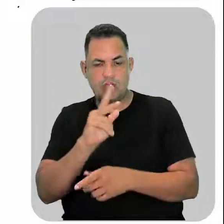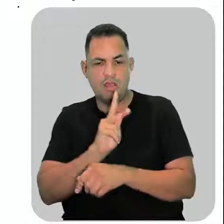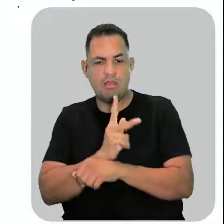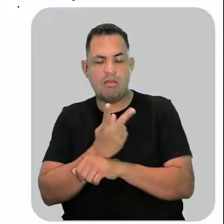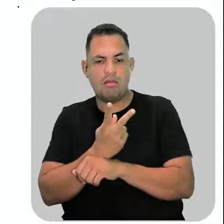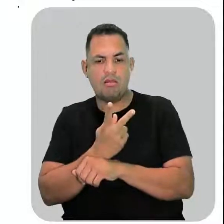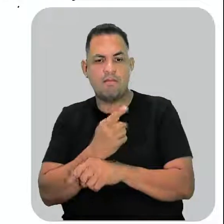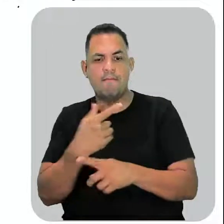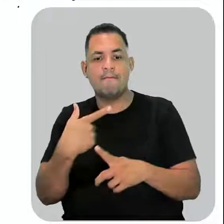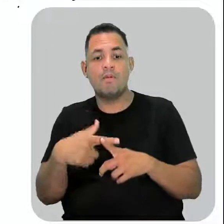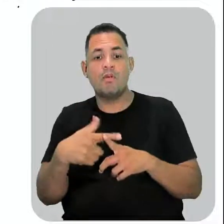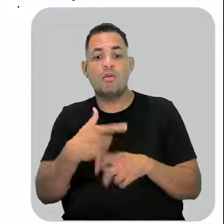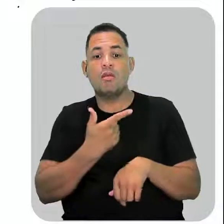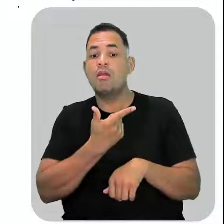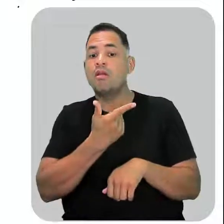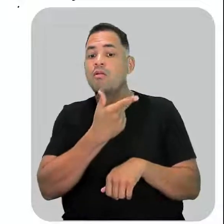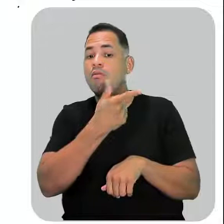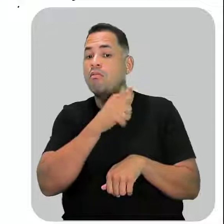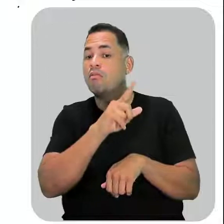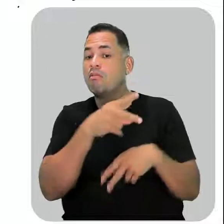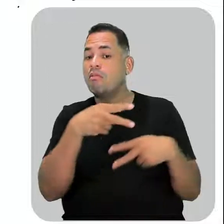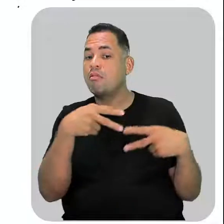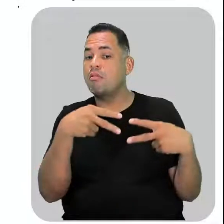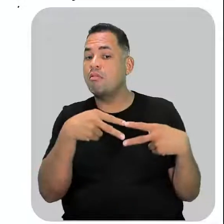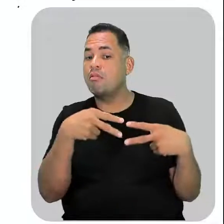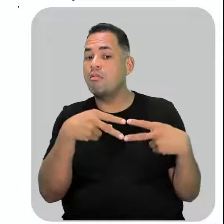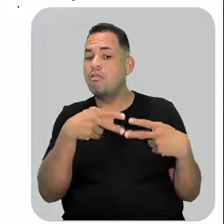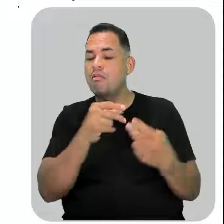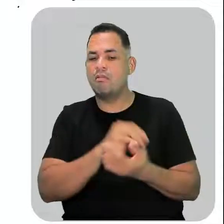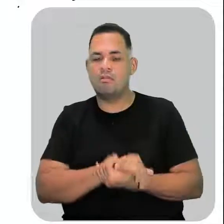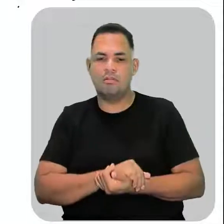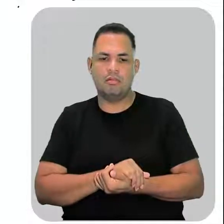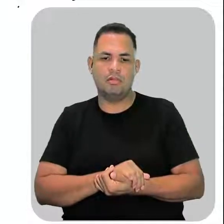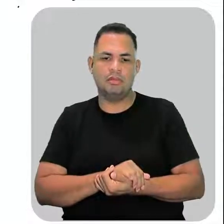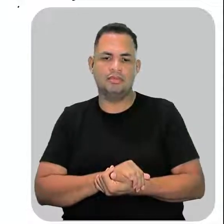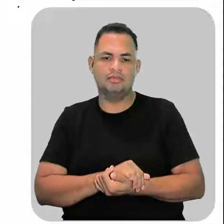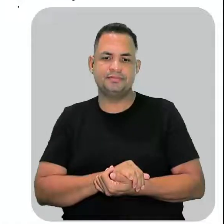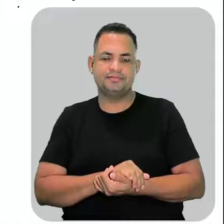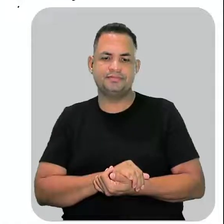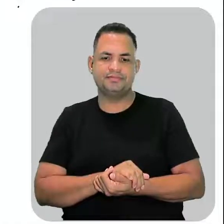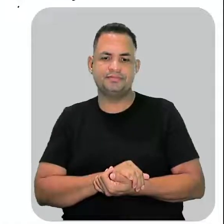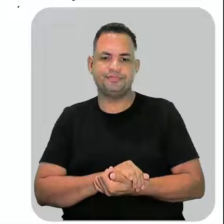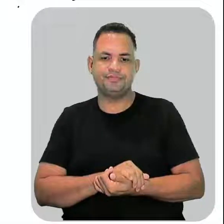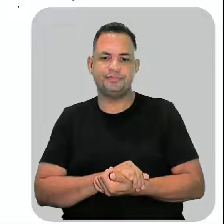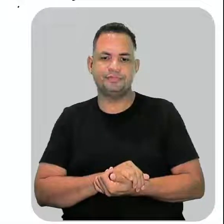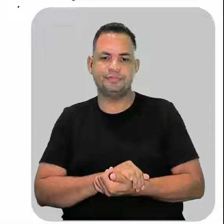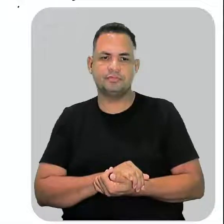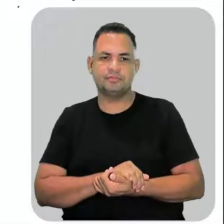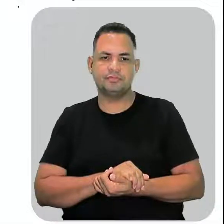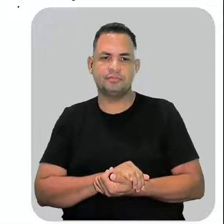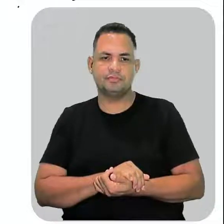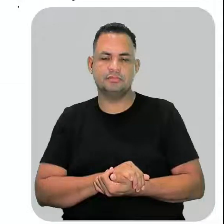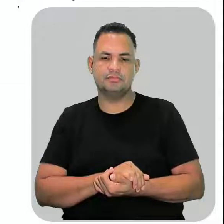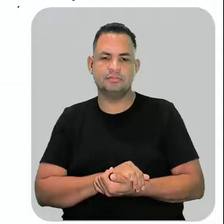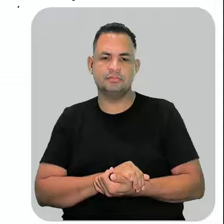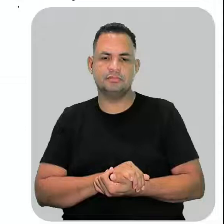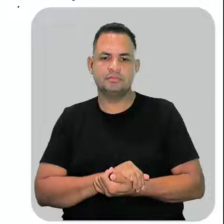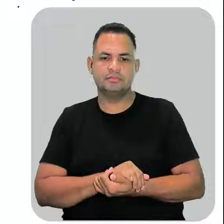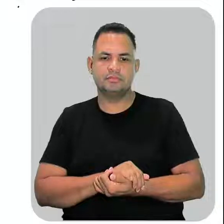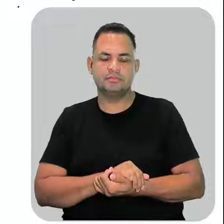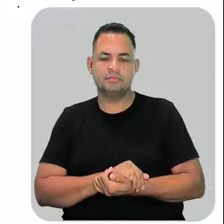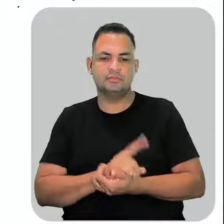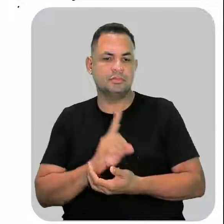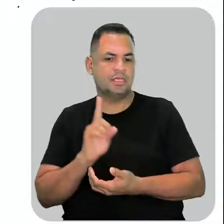ele está fazendo ligação com o átomo de carbono do outro anel. Aqui também não, ó. Essas situações aqui